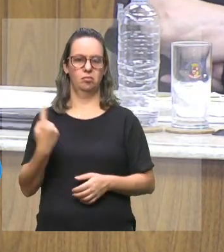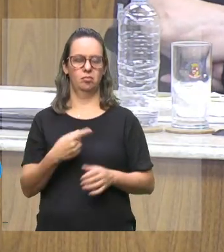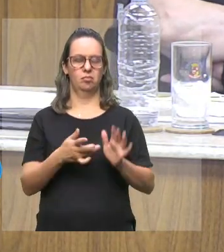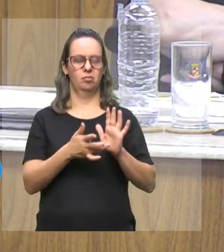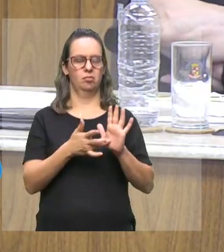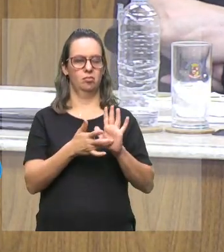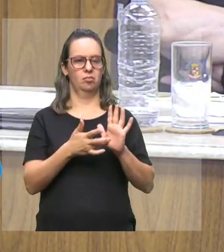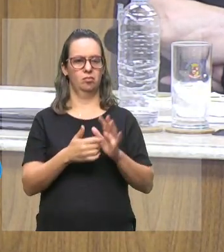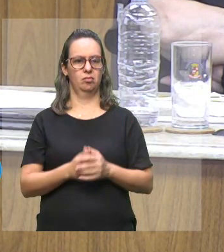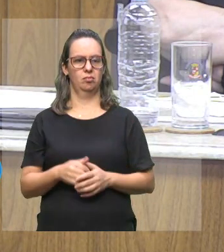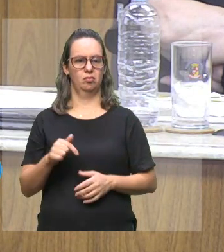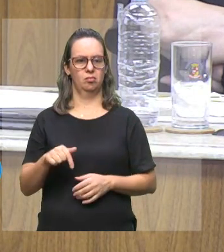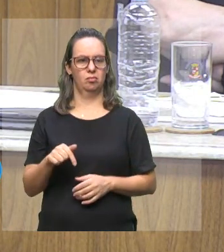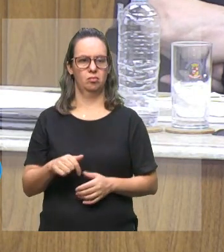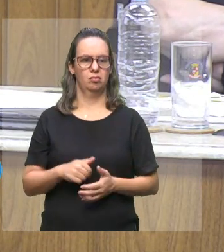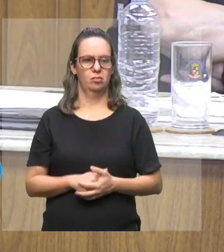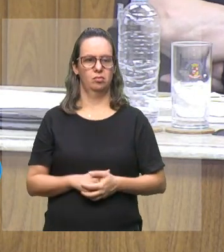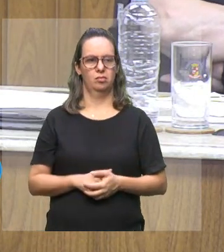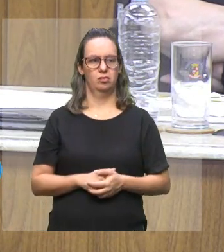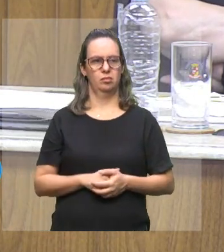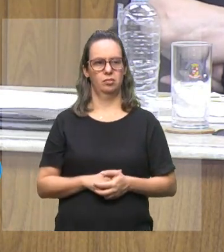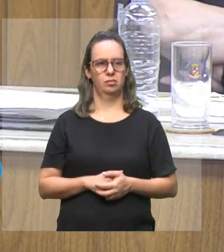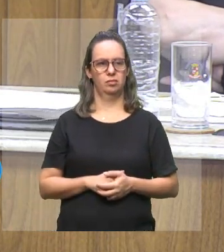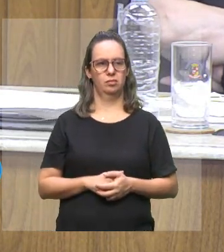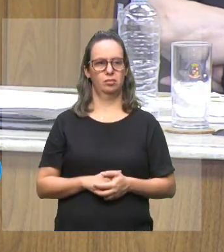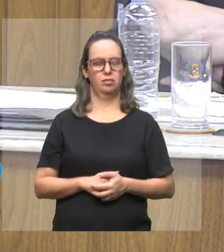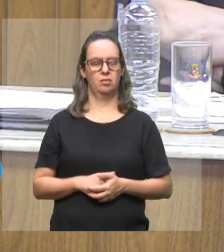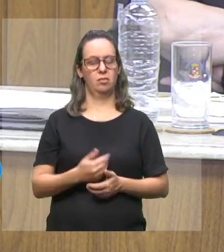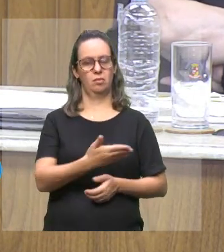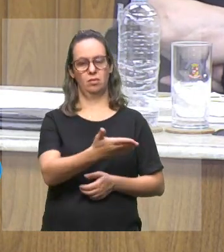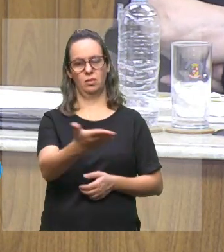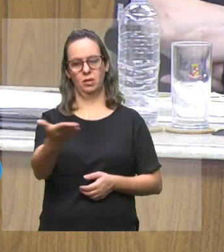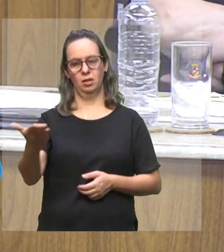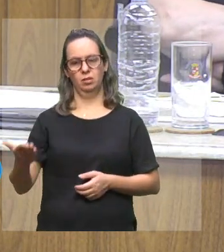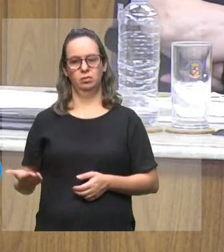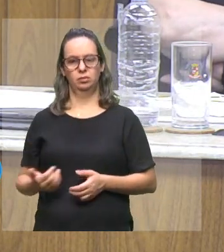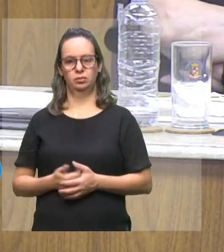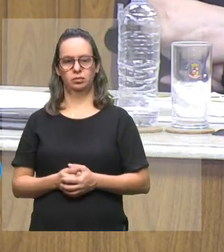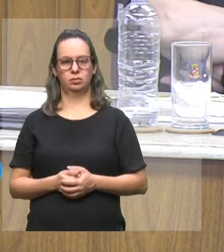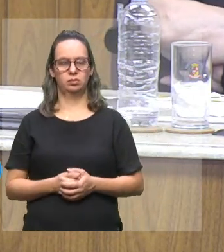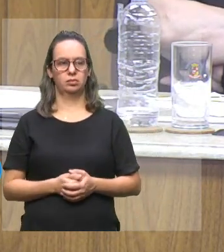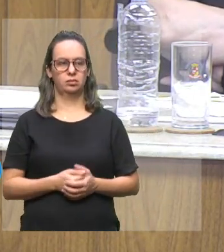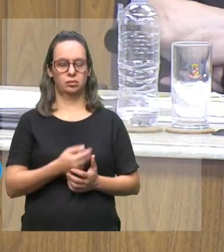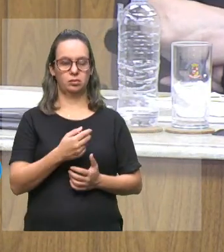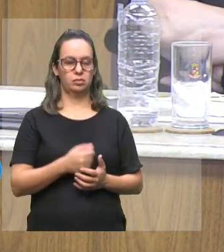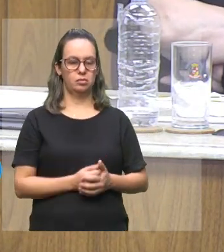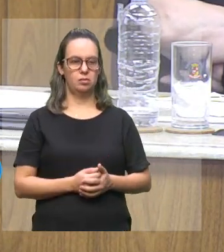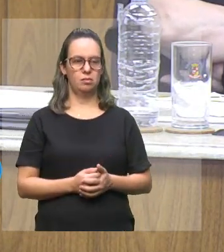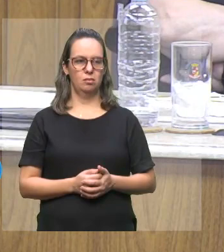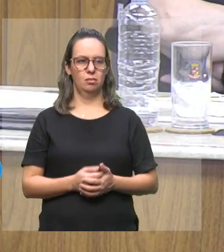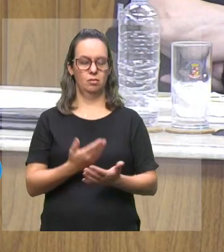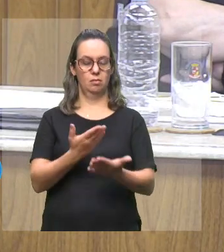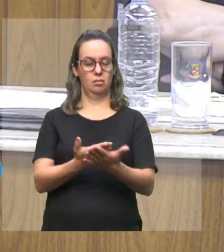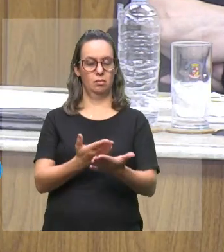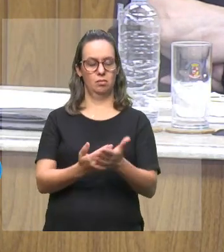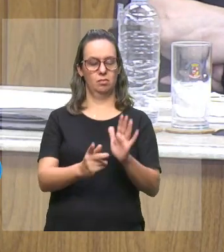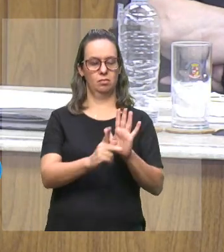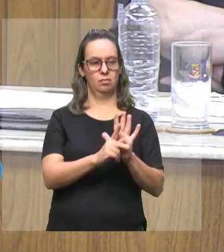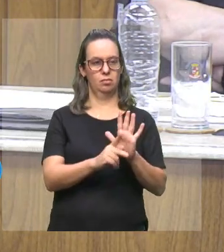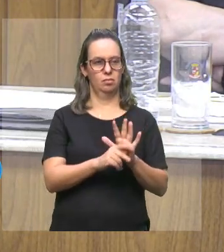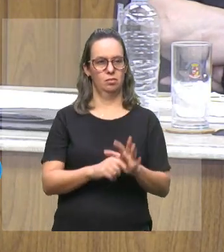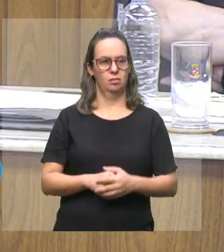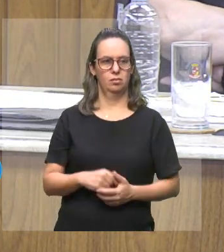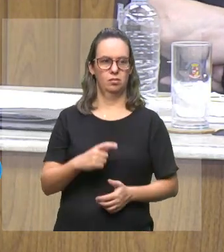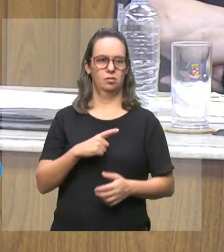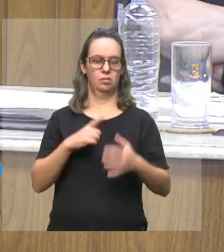pagamento desses benefícios. Então, fica a critério de vocês agora analisar esse projeto para que a gente possa ter a